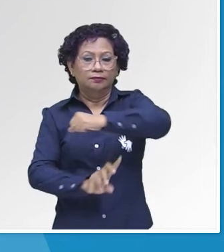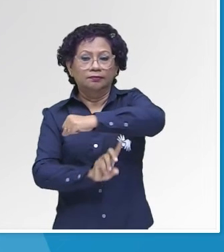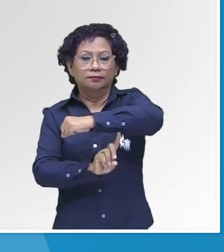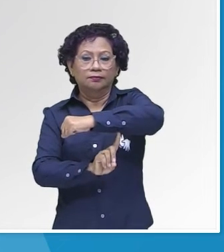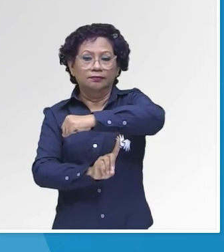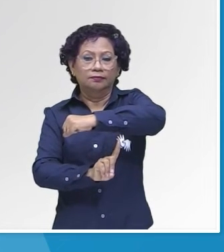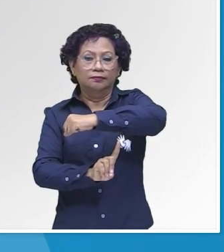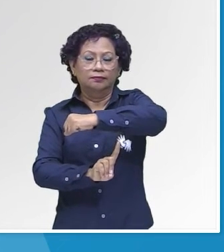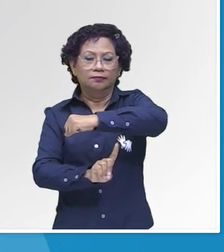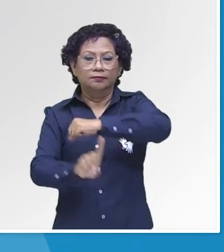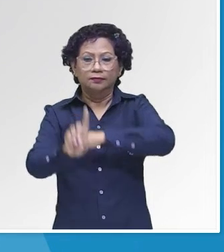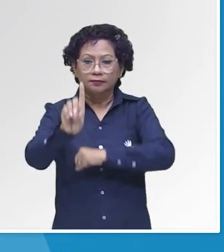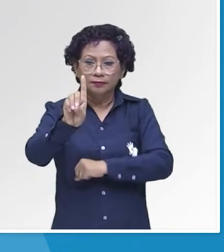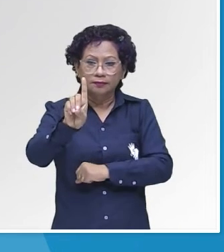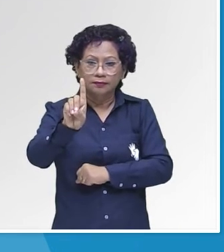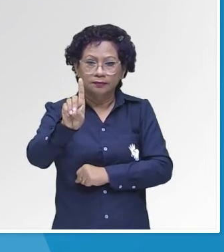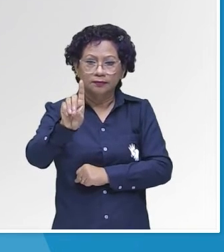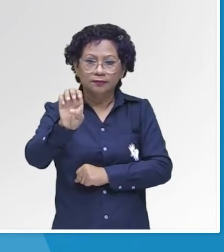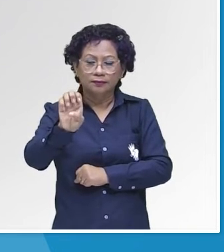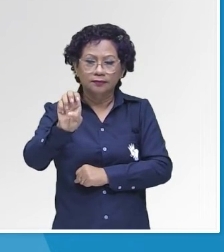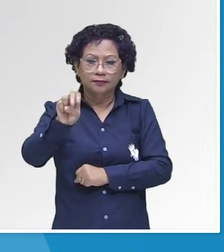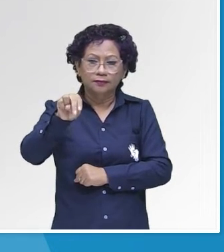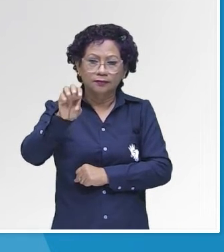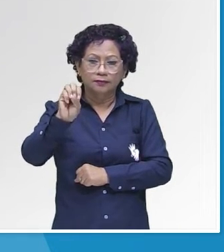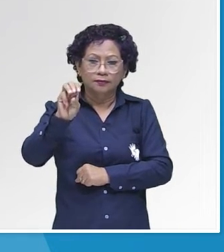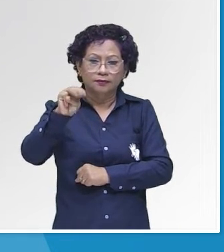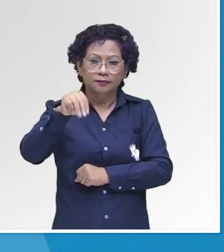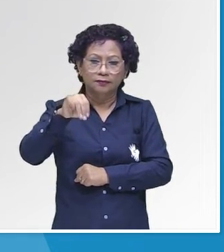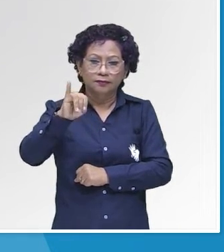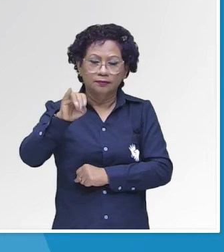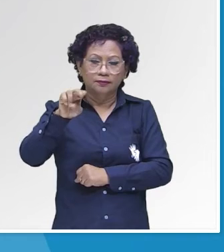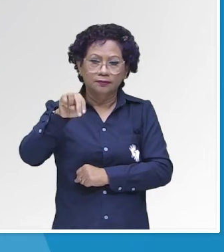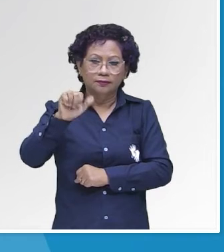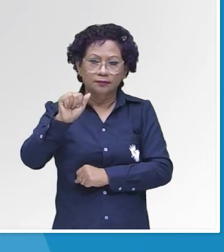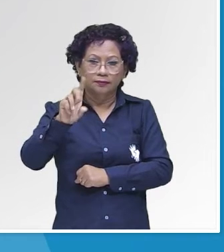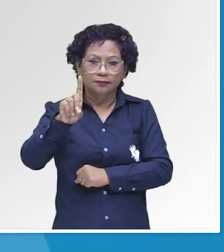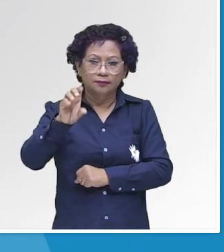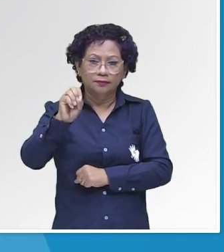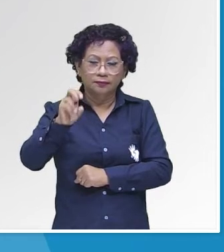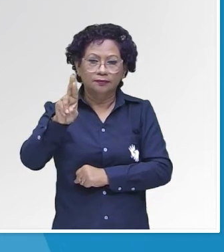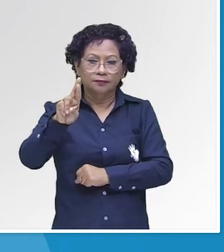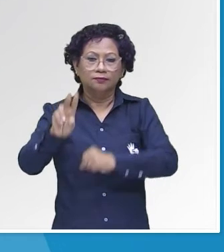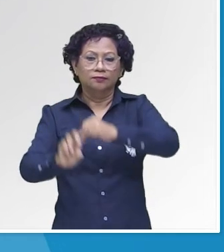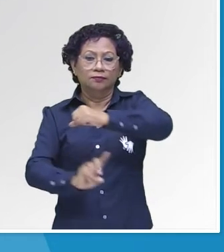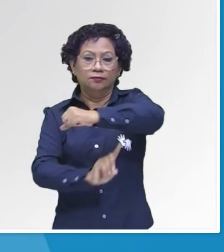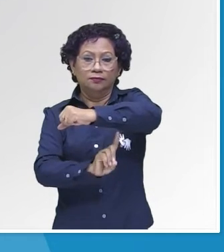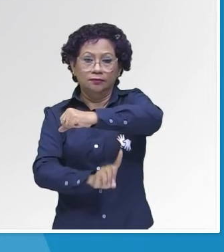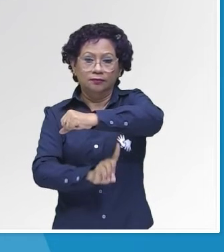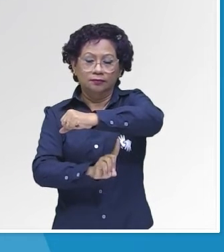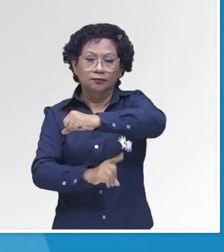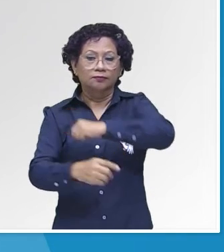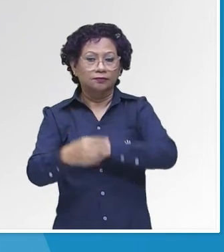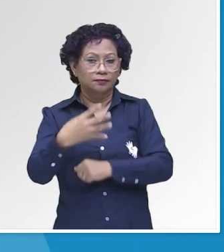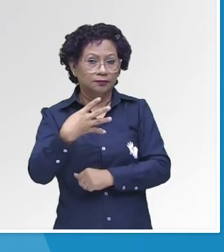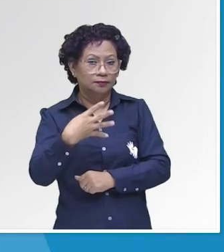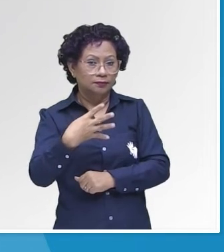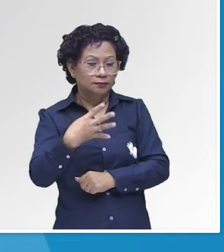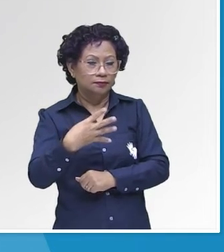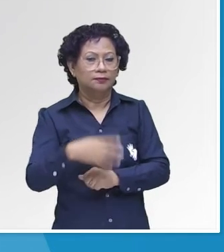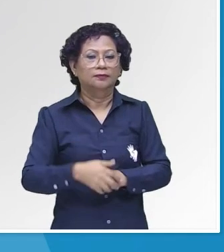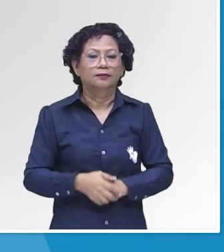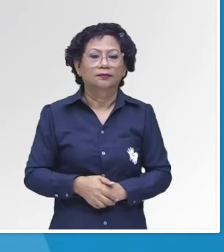56 dividido por 4, vamos ter uma média de 14, ok? Então, 14